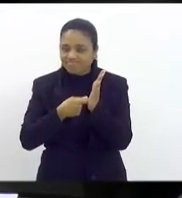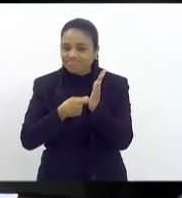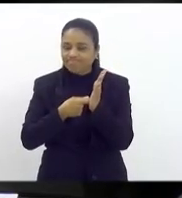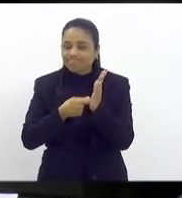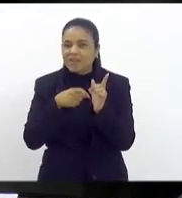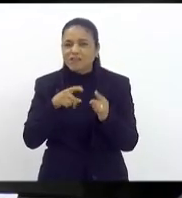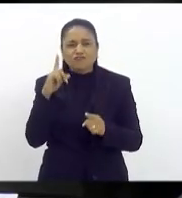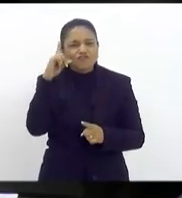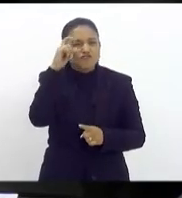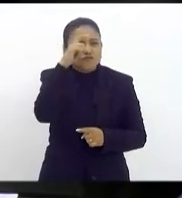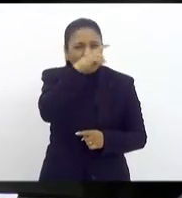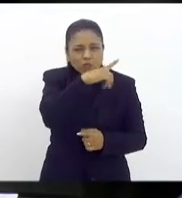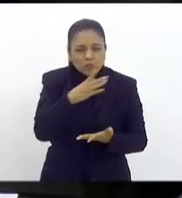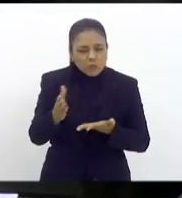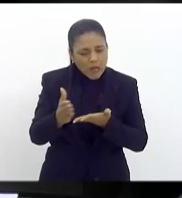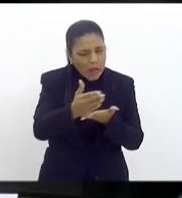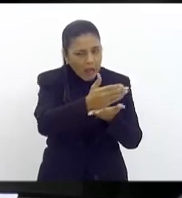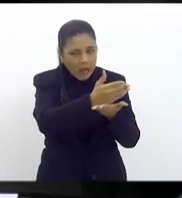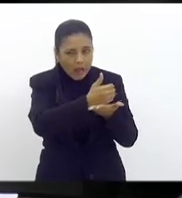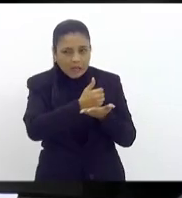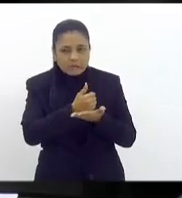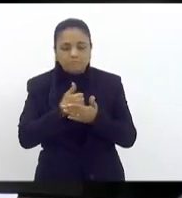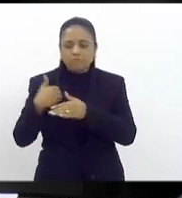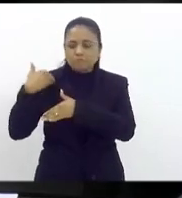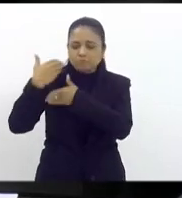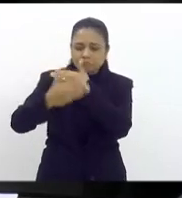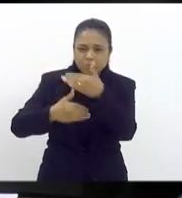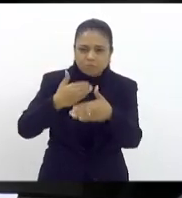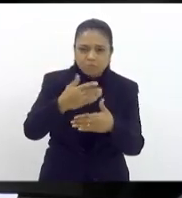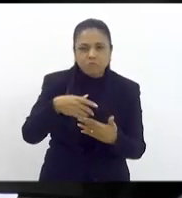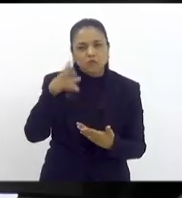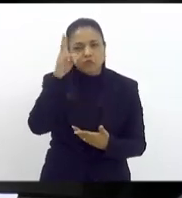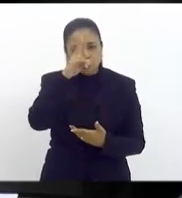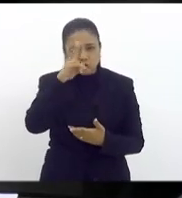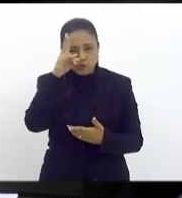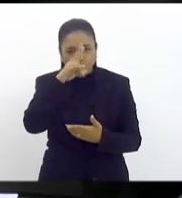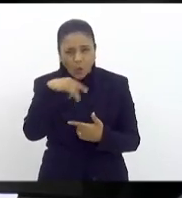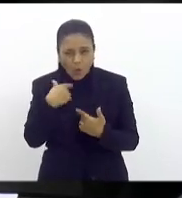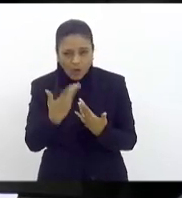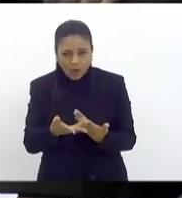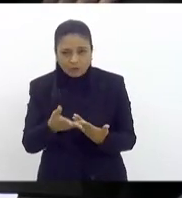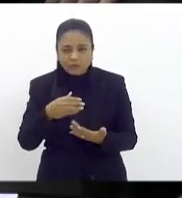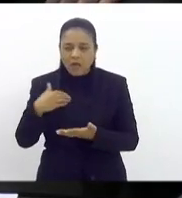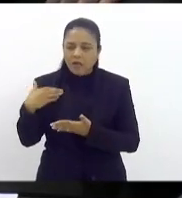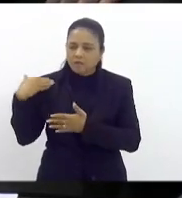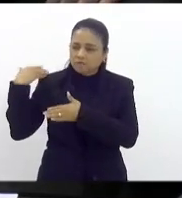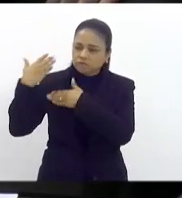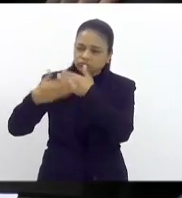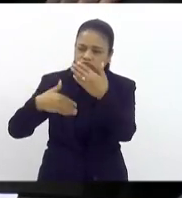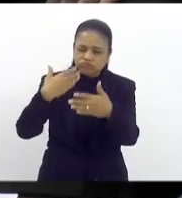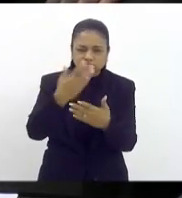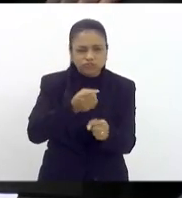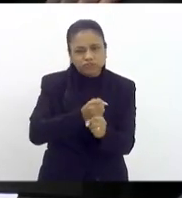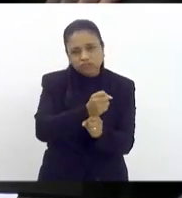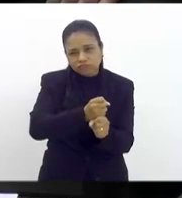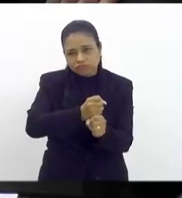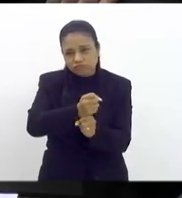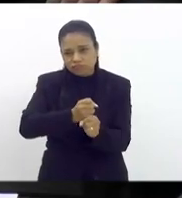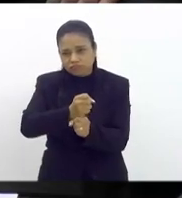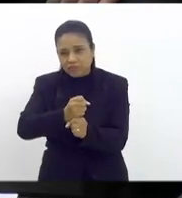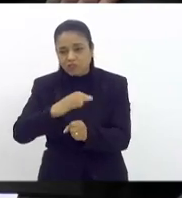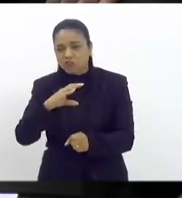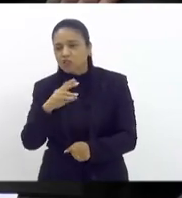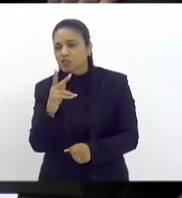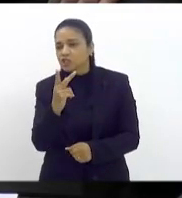extremamente dificultosa. É um processo histórico que já se arrastava dos tempos da Chiquinha de Abreu. Desde o